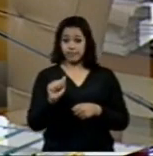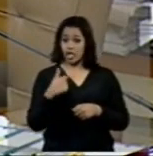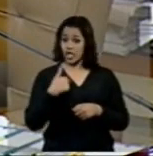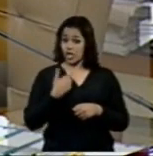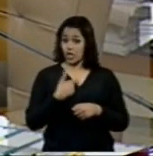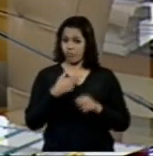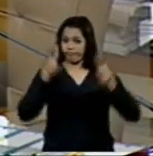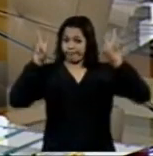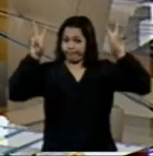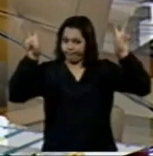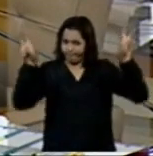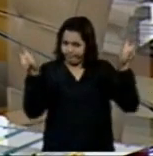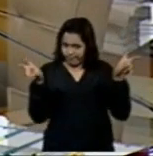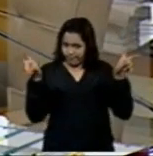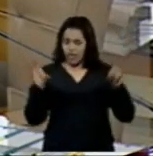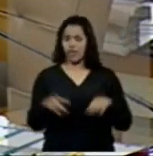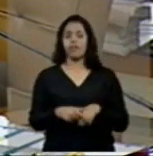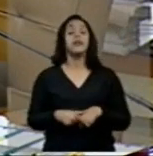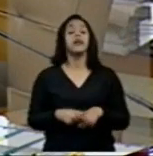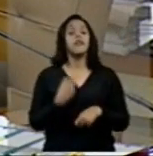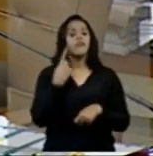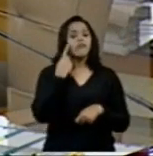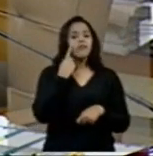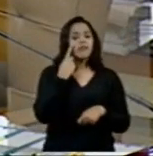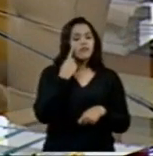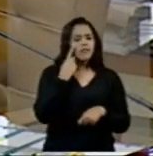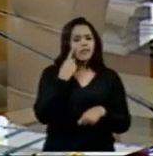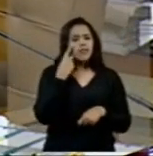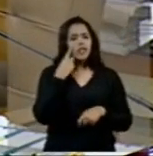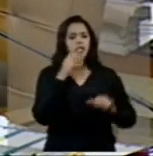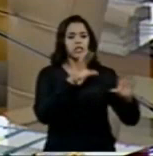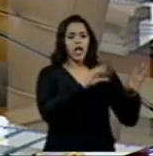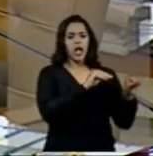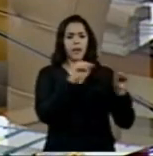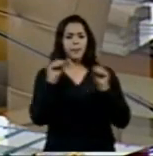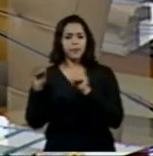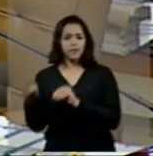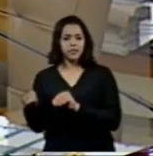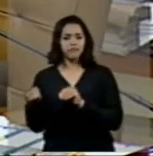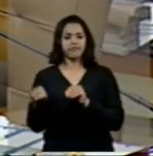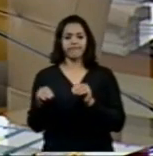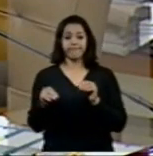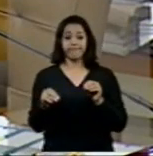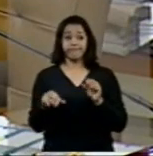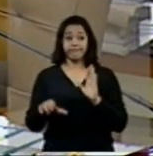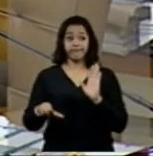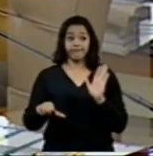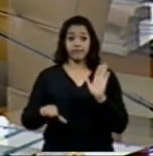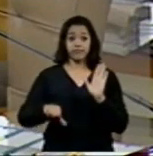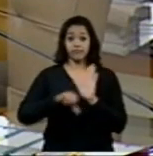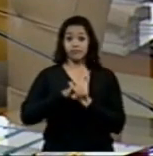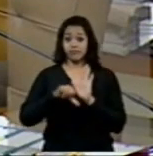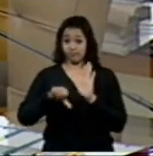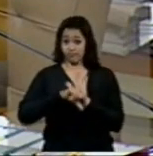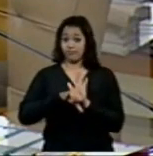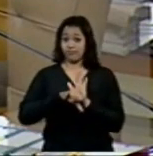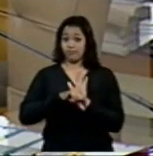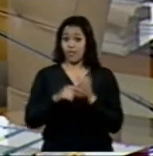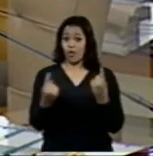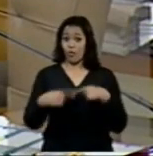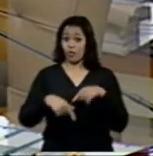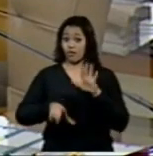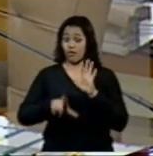abro aspas, tendo em vista a transferência fraudulenta e ilegal